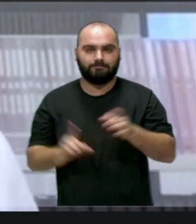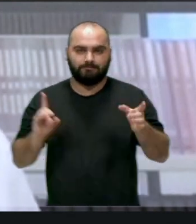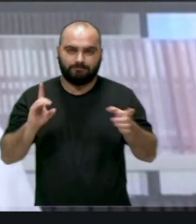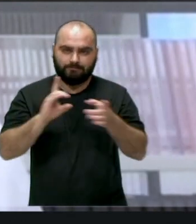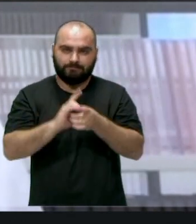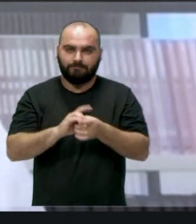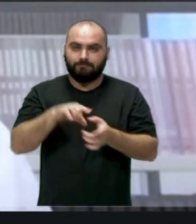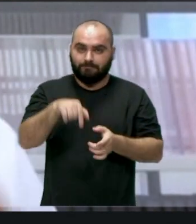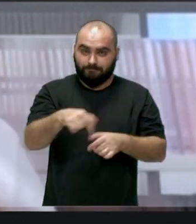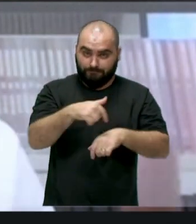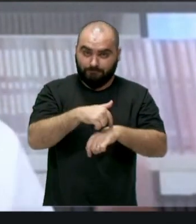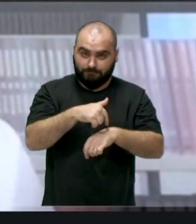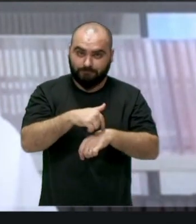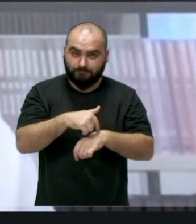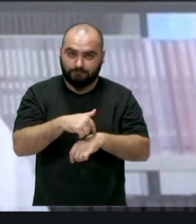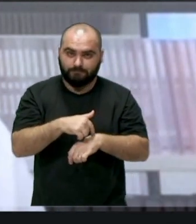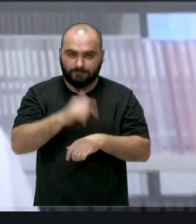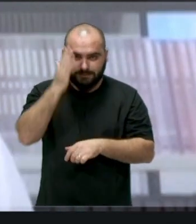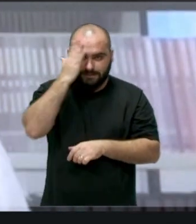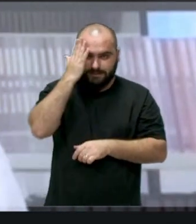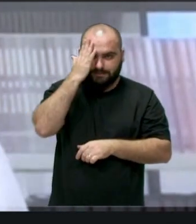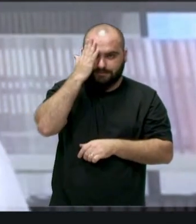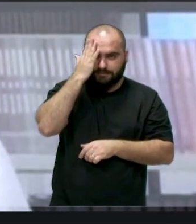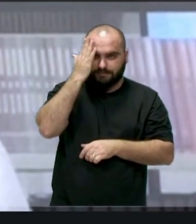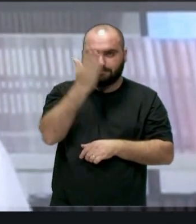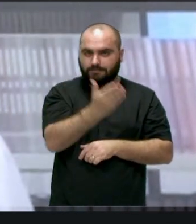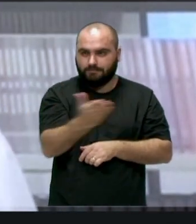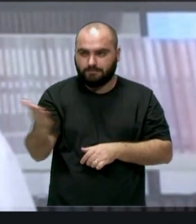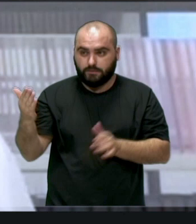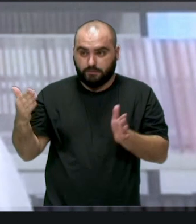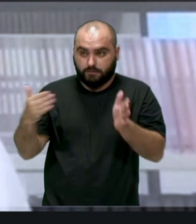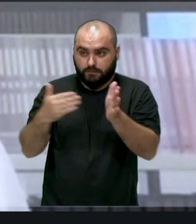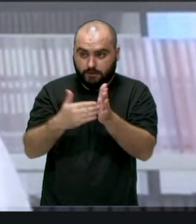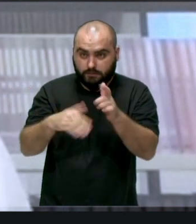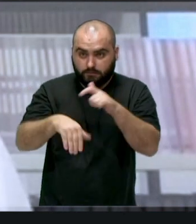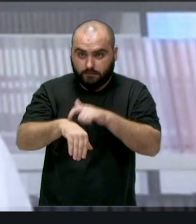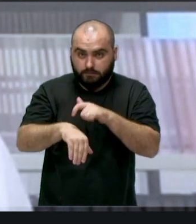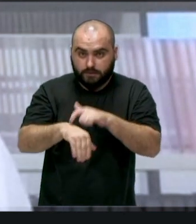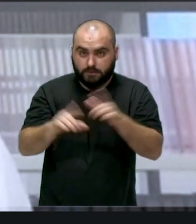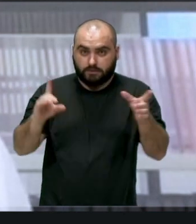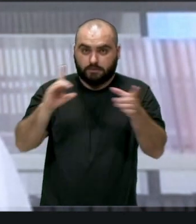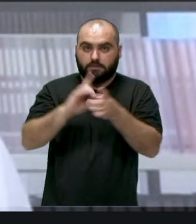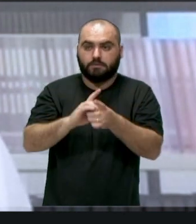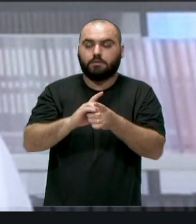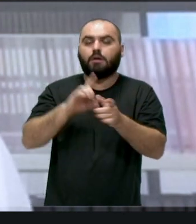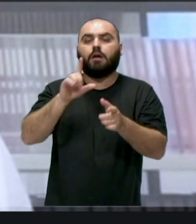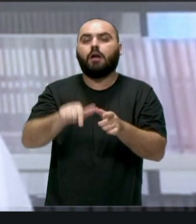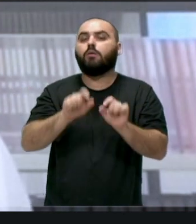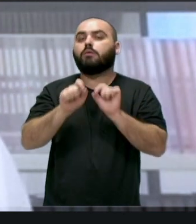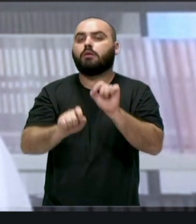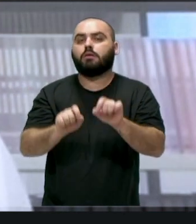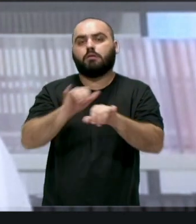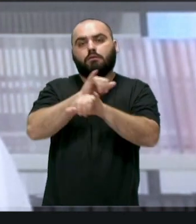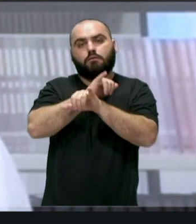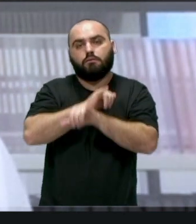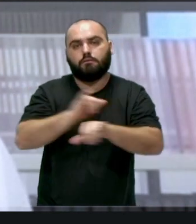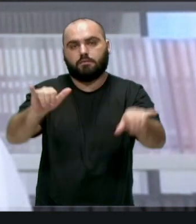democracia, nesse processo que deságua, em última instância, na democracia, é a informação. né? Então, nós